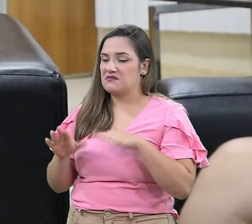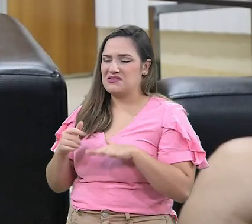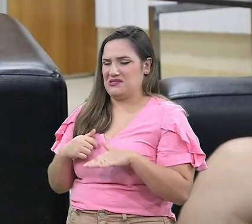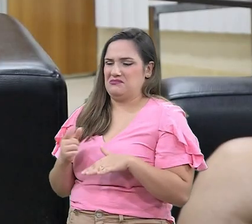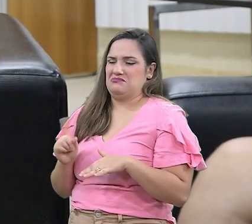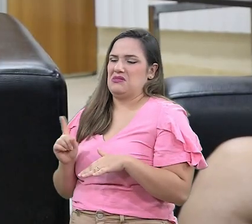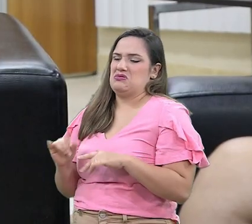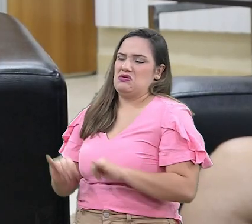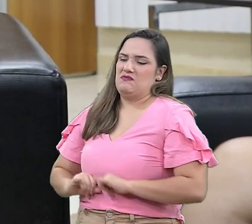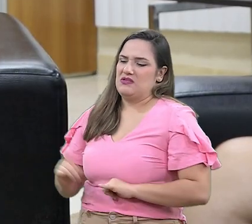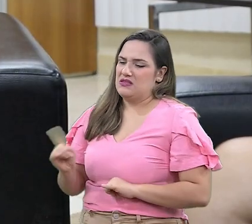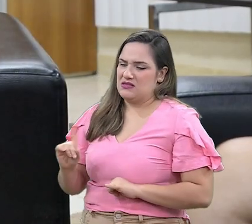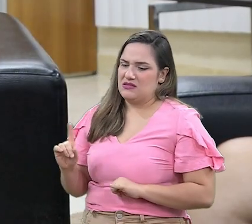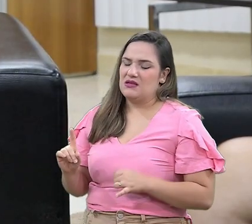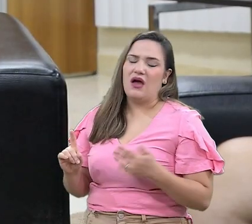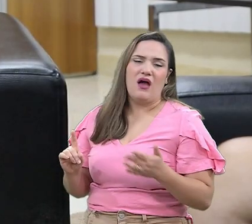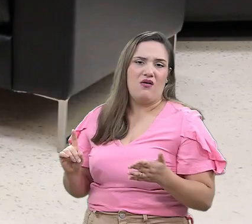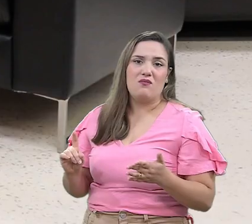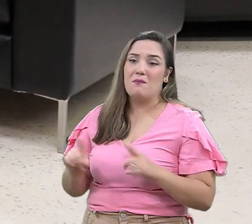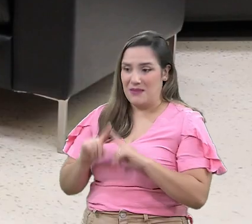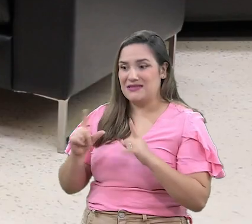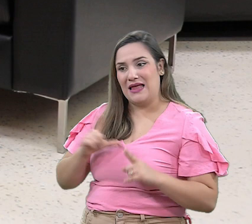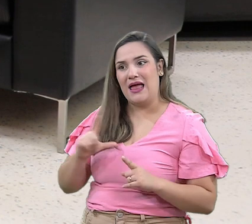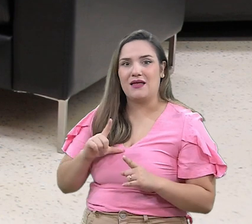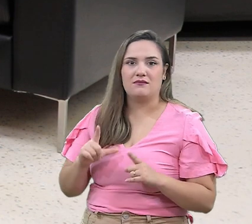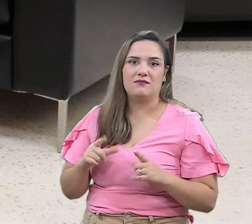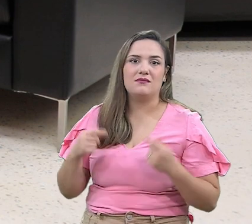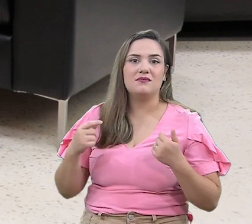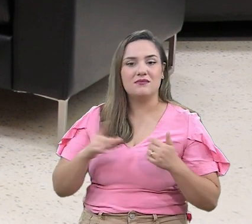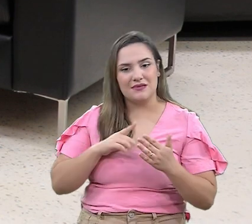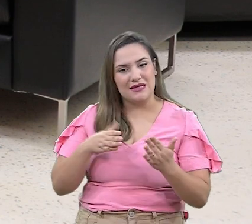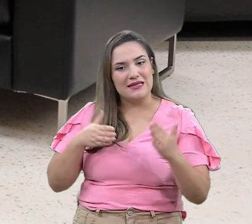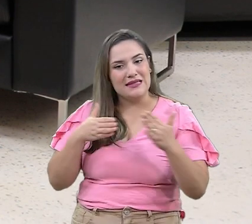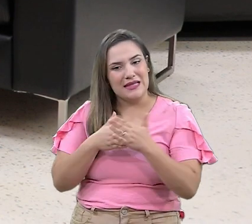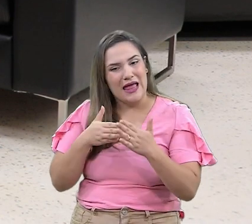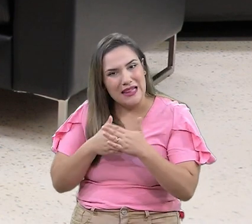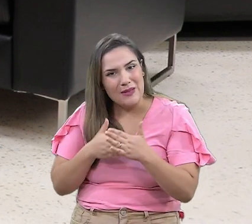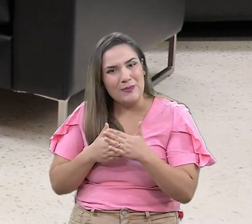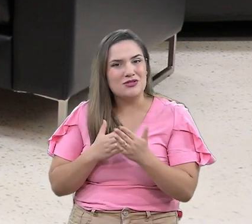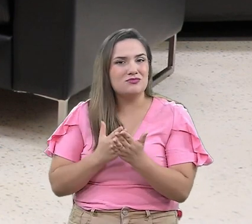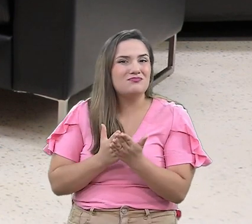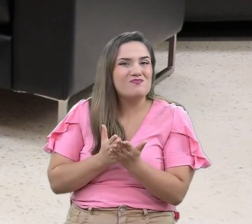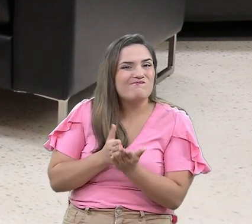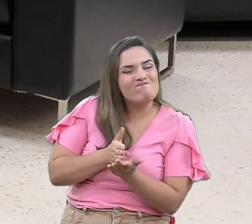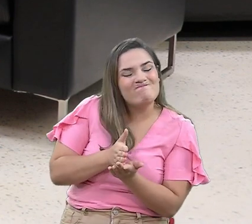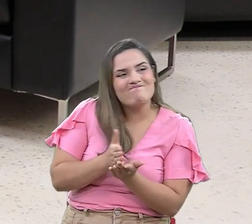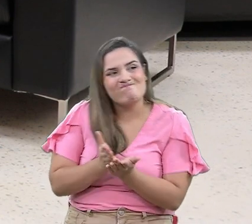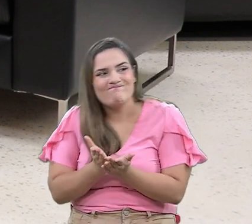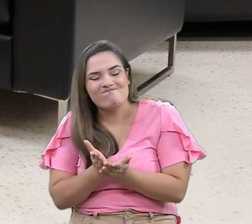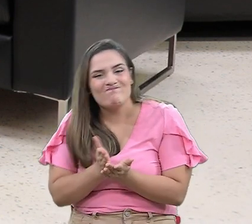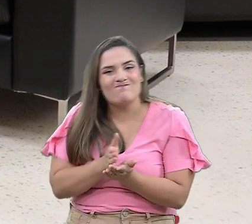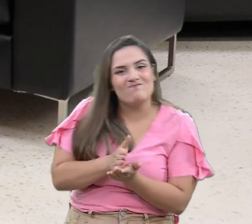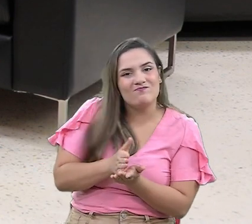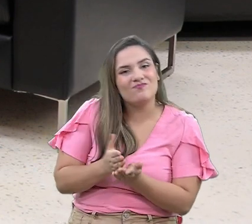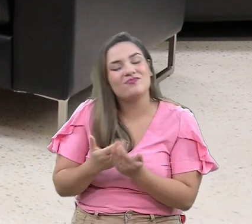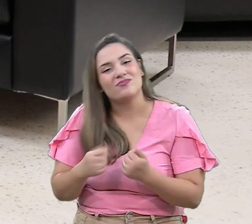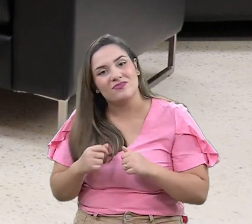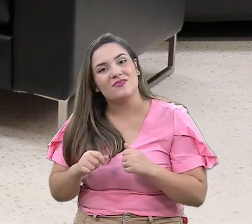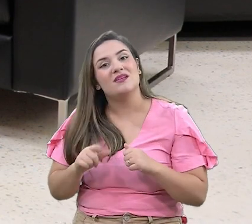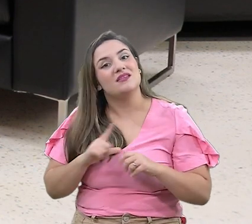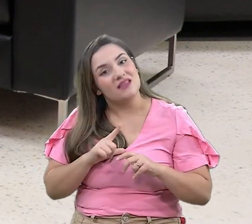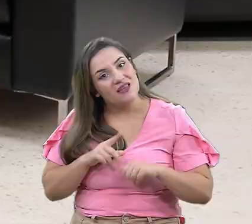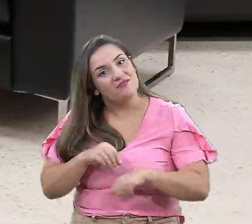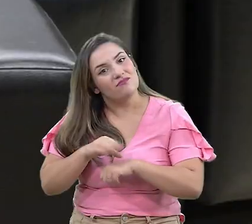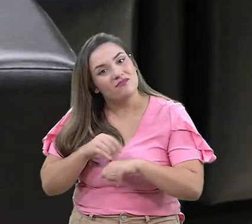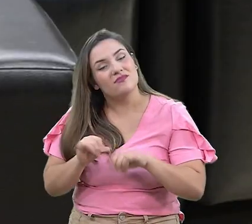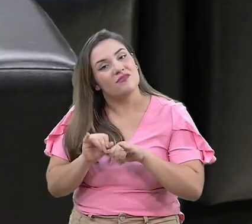até por isso aquela pergunta, né? Como perceber? São limites muito tênues, né? Então a gente precisa ter muita